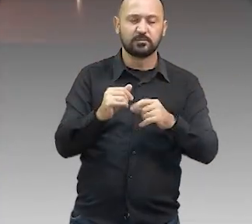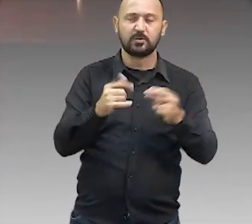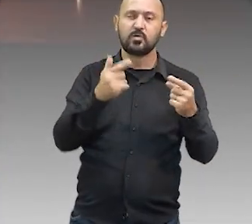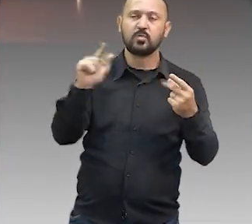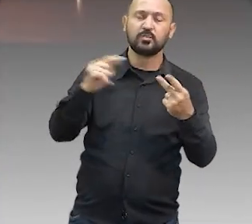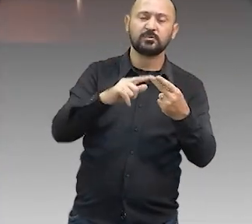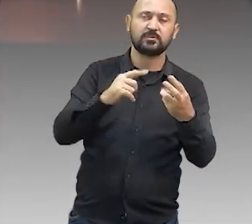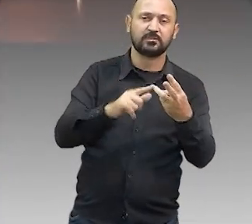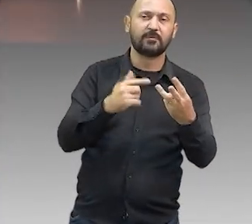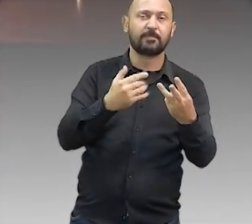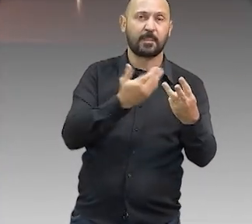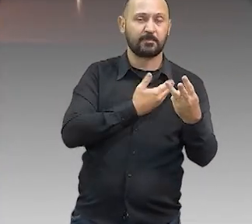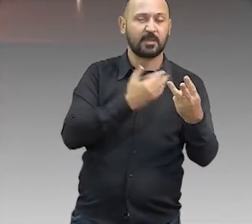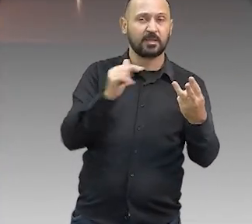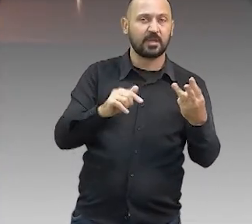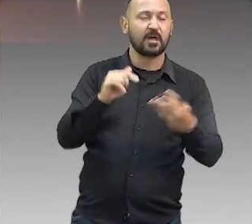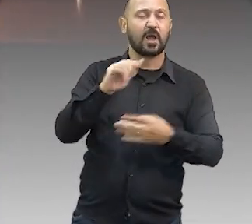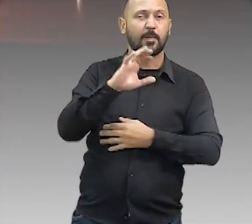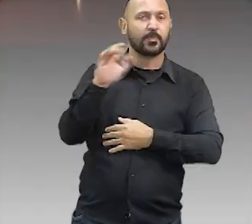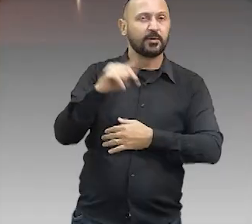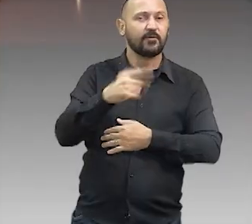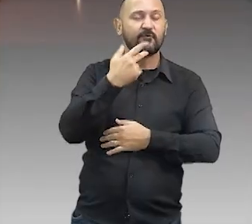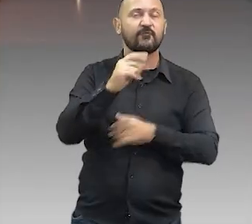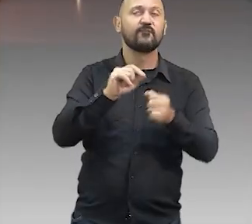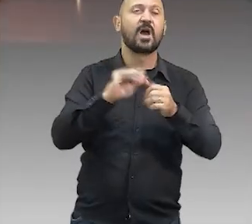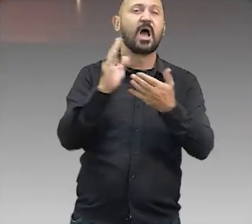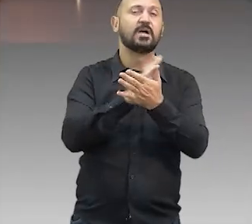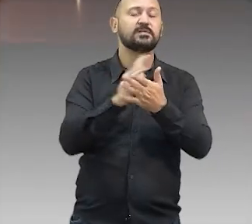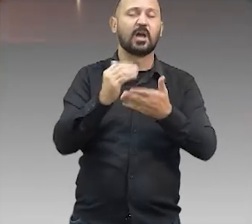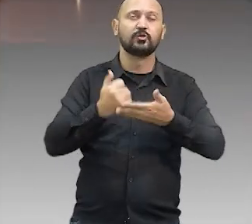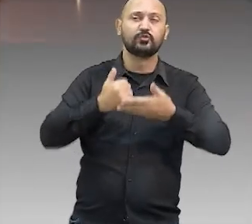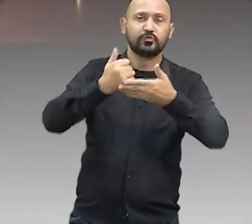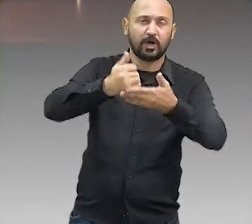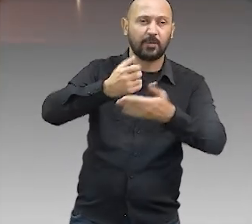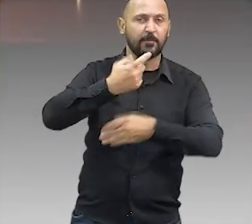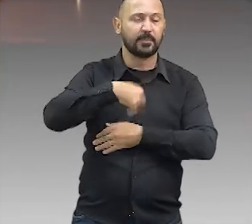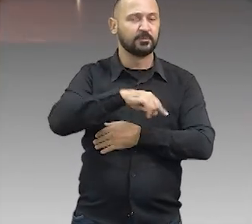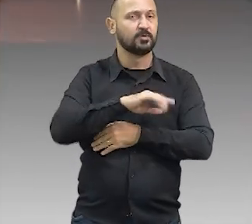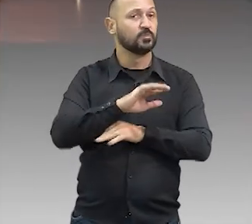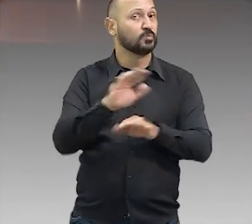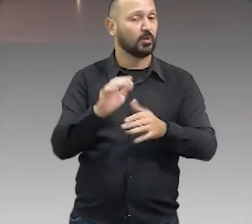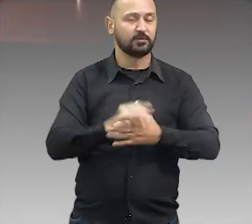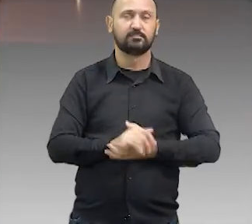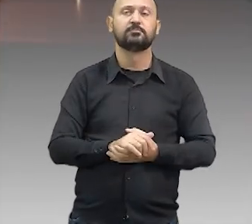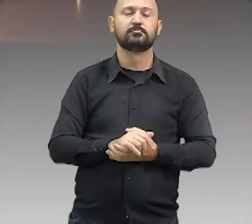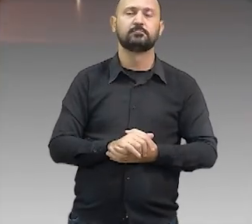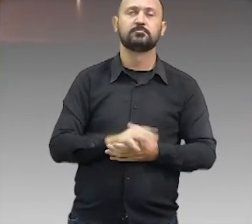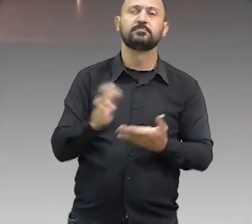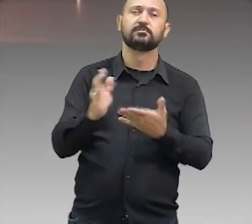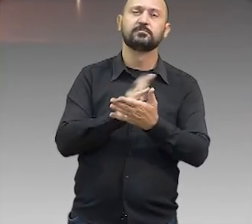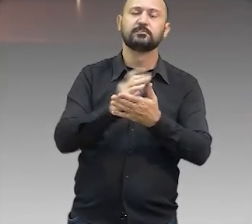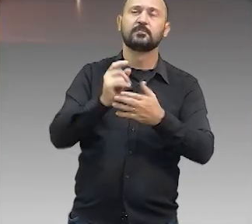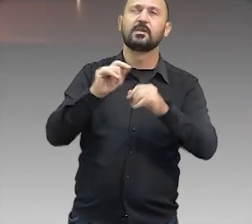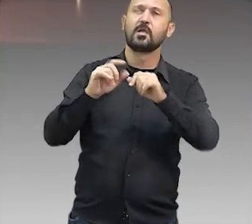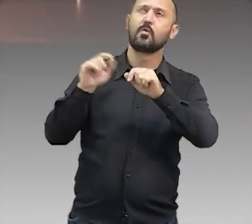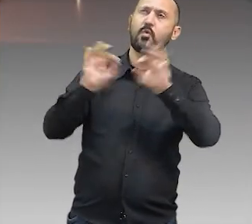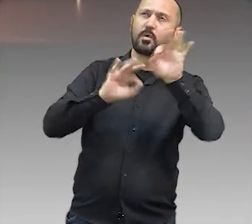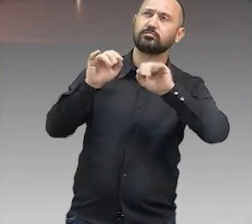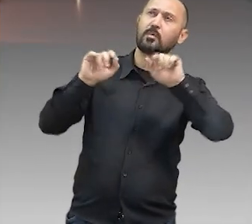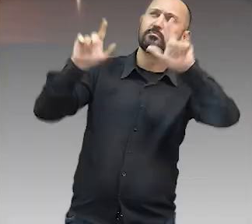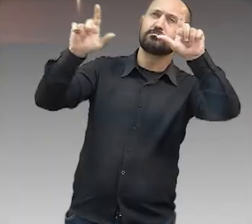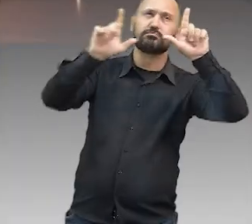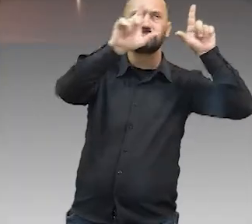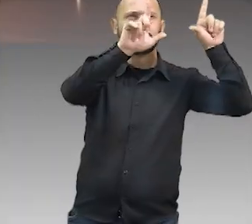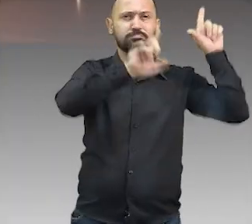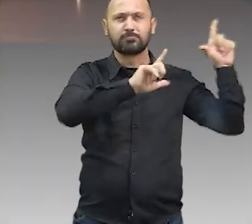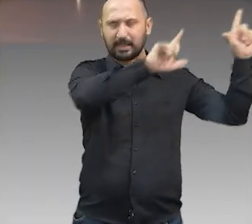alguma propaganda para a gente. Tá? Então e depois eu fiz alguns painéis, tá? Enfim, mas muito pouco. E eu tenho o dobro da audiência que